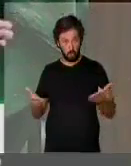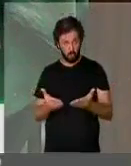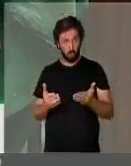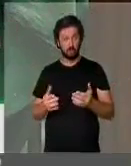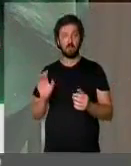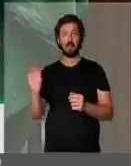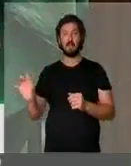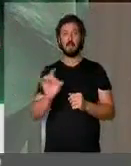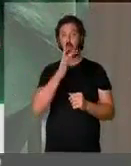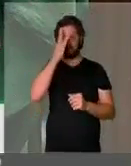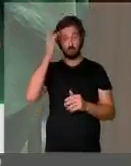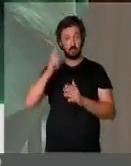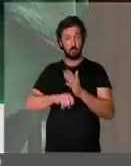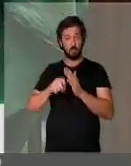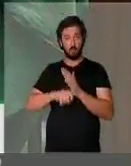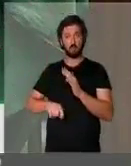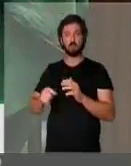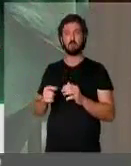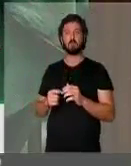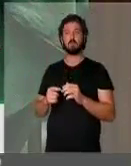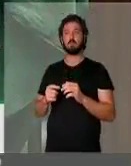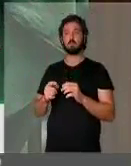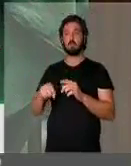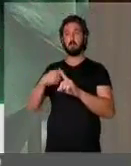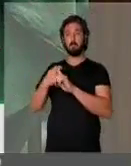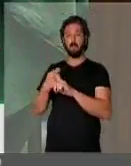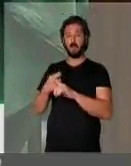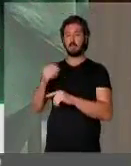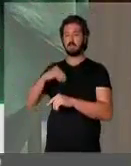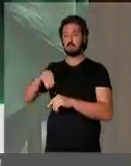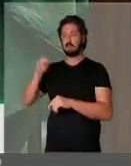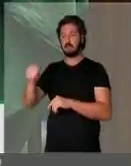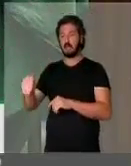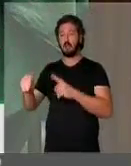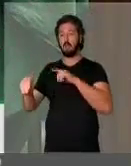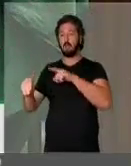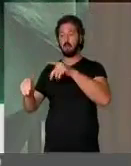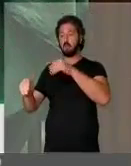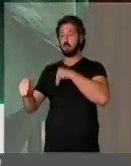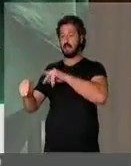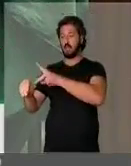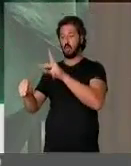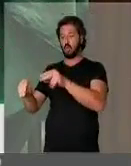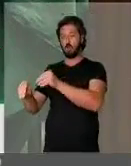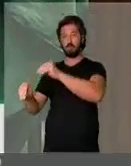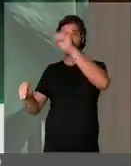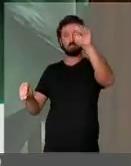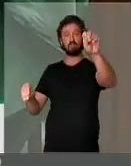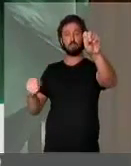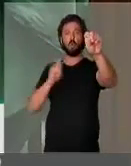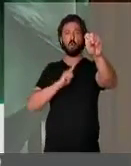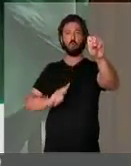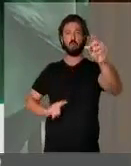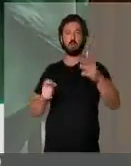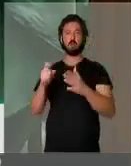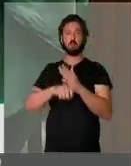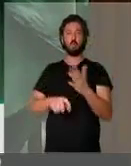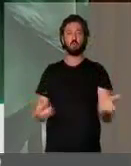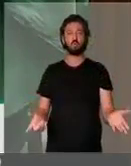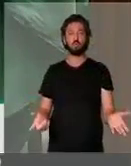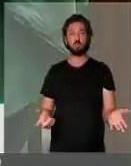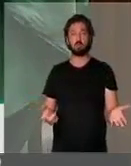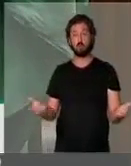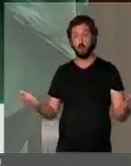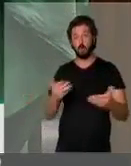cada trabalhador contratado, praticamente é um outro trabalhador que aquele empregador paga para o governo. Nós sabemos que hoje, por